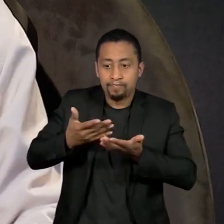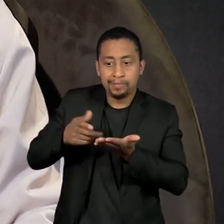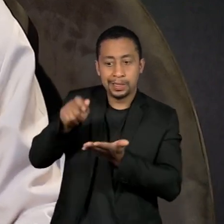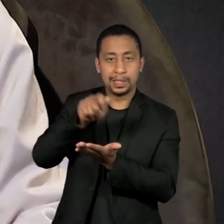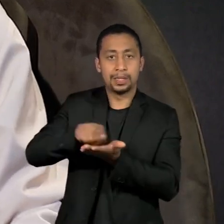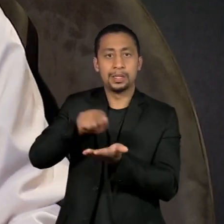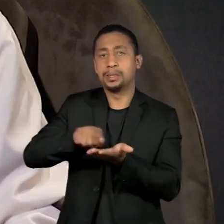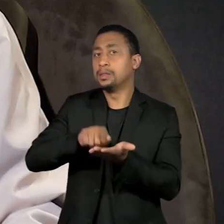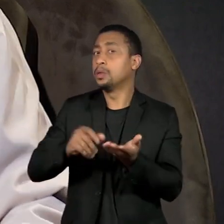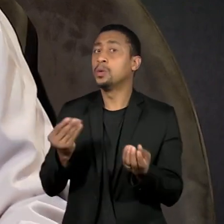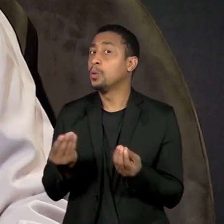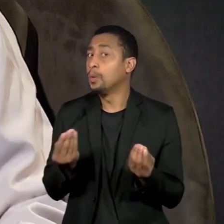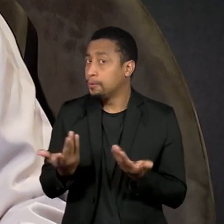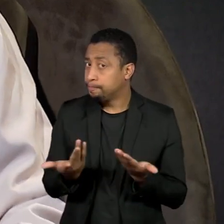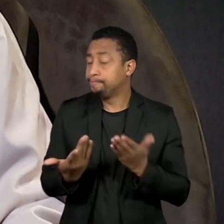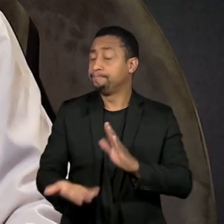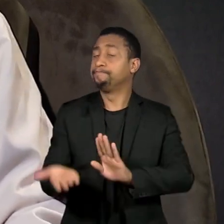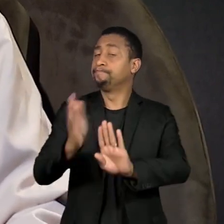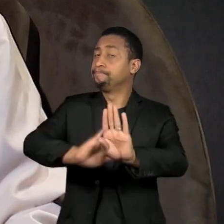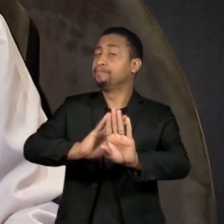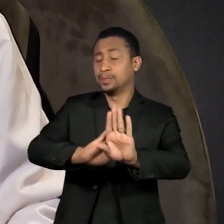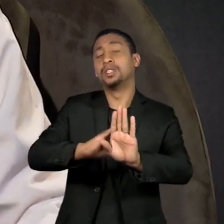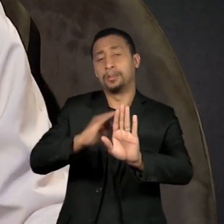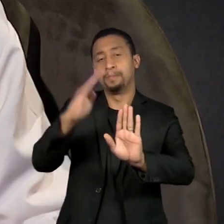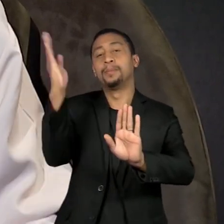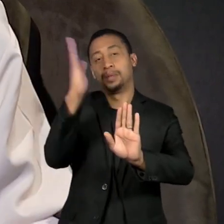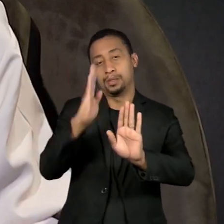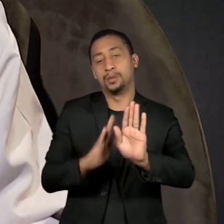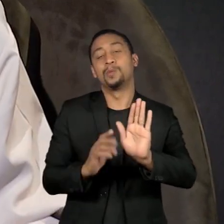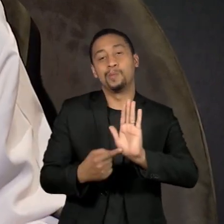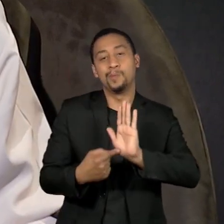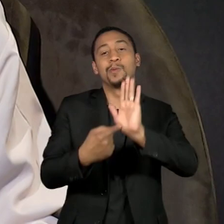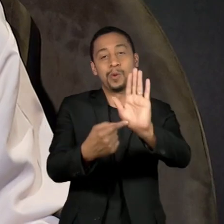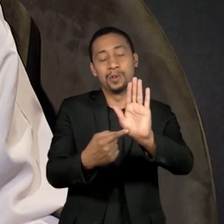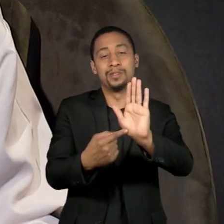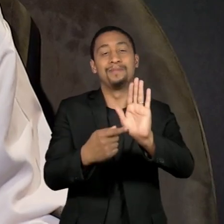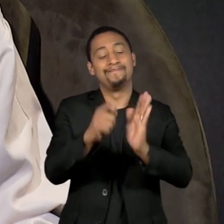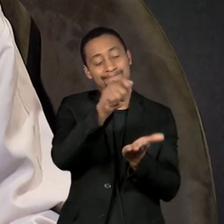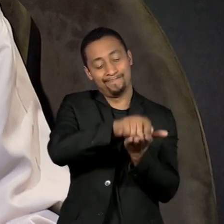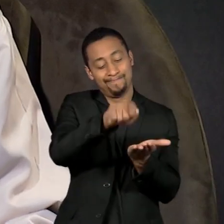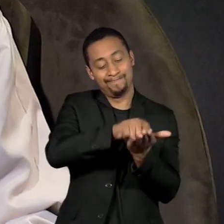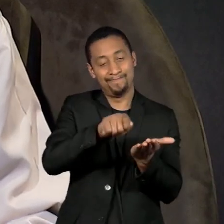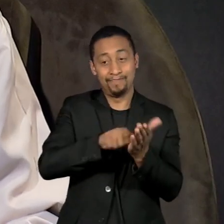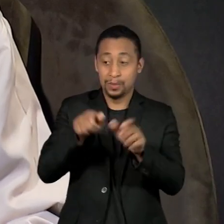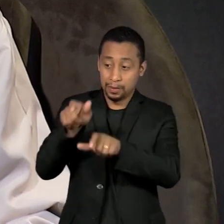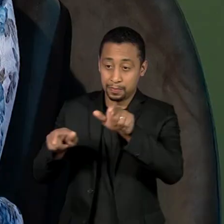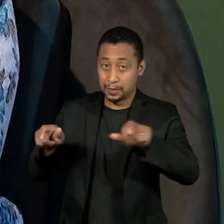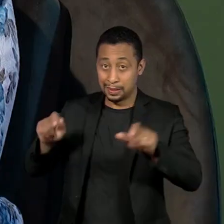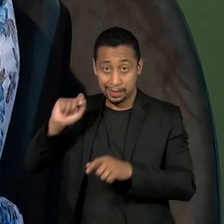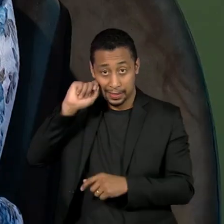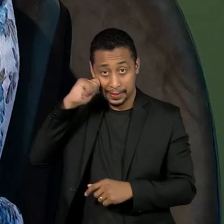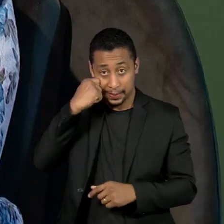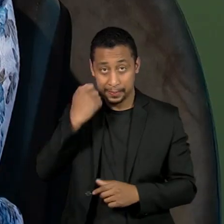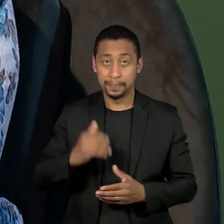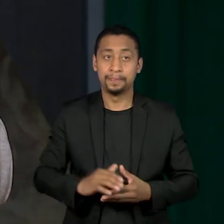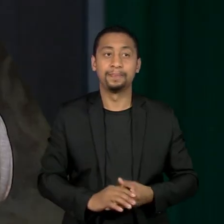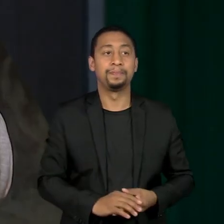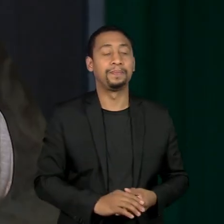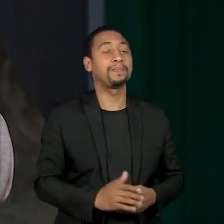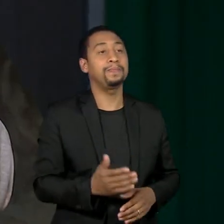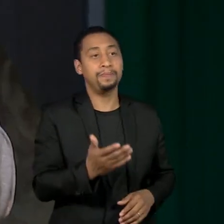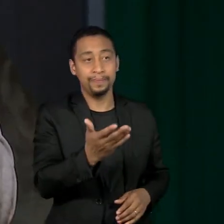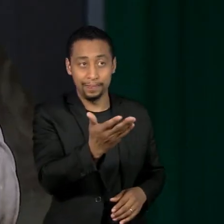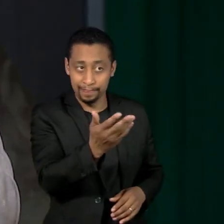a subjetividade do Brasil que nós estamos traduzindo na nossa literatura. Elisandra,